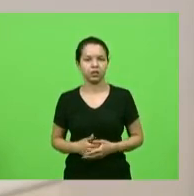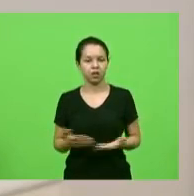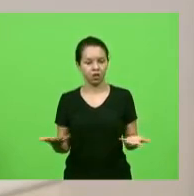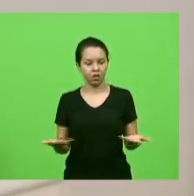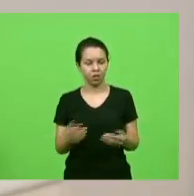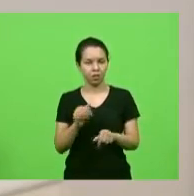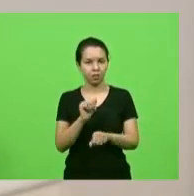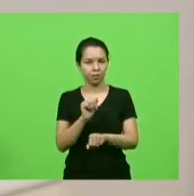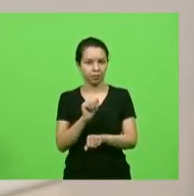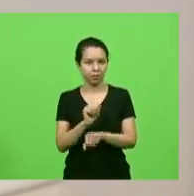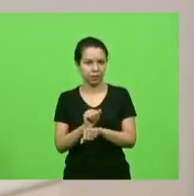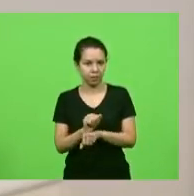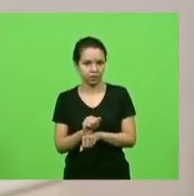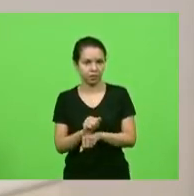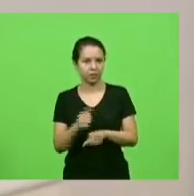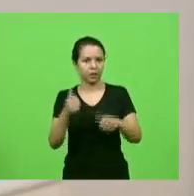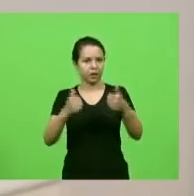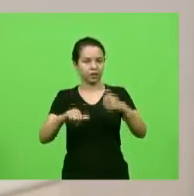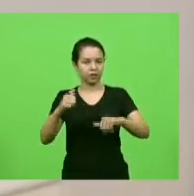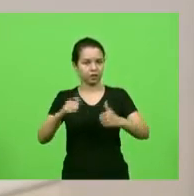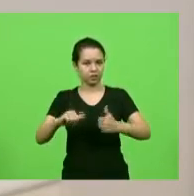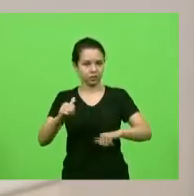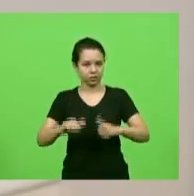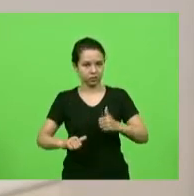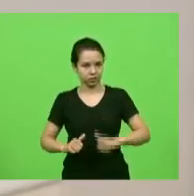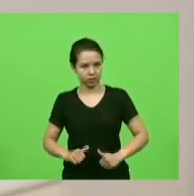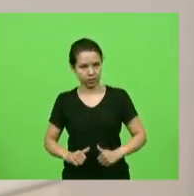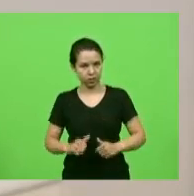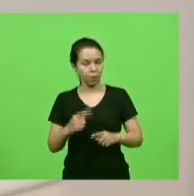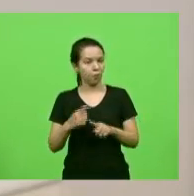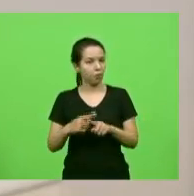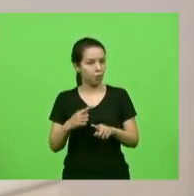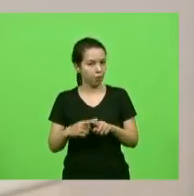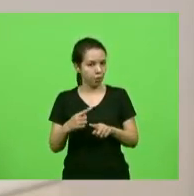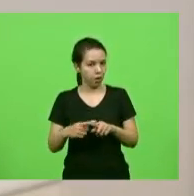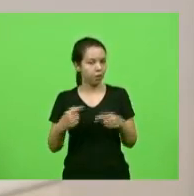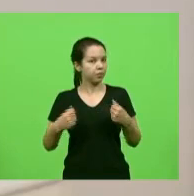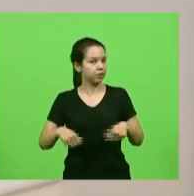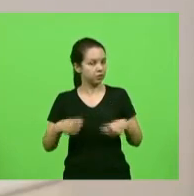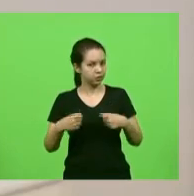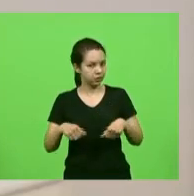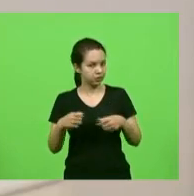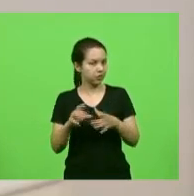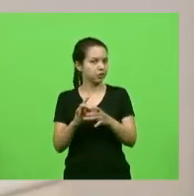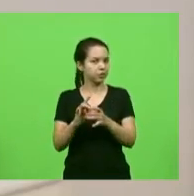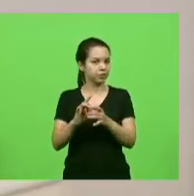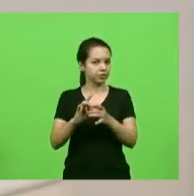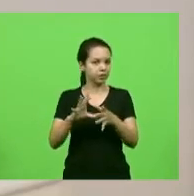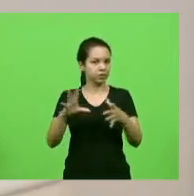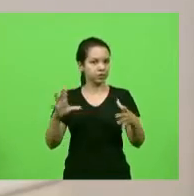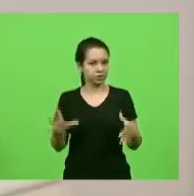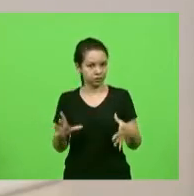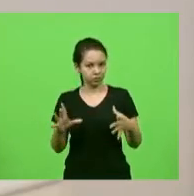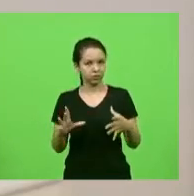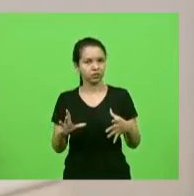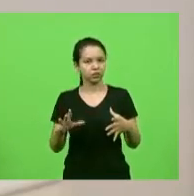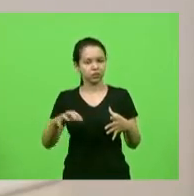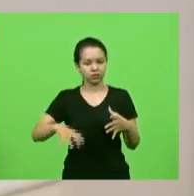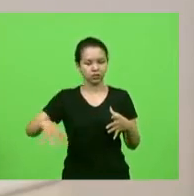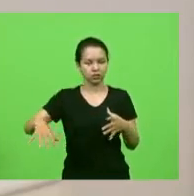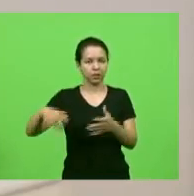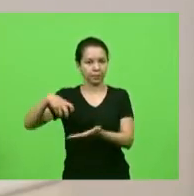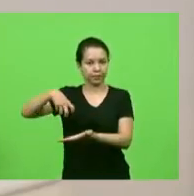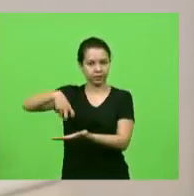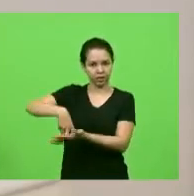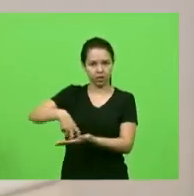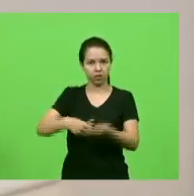uma pausa aqui, excelência, no sentido de analisar, porque necessário, a independência entre as instâncias penal, administrativa e